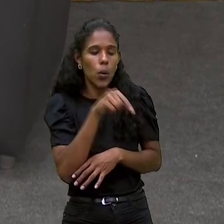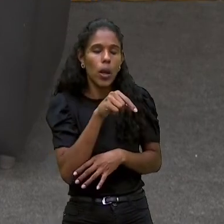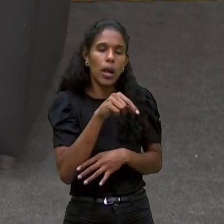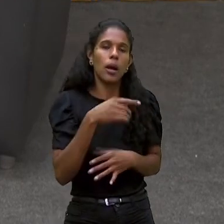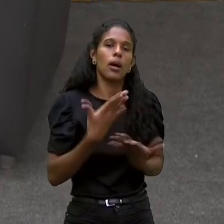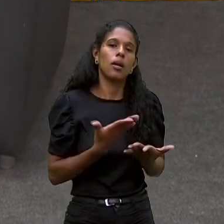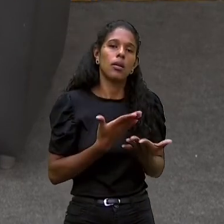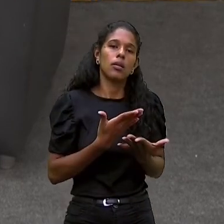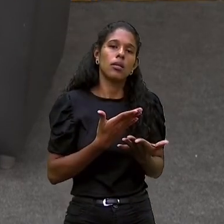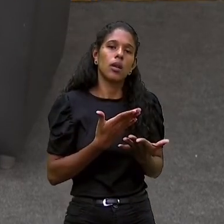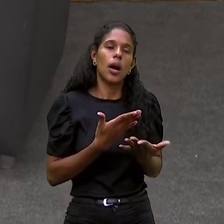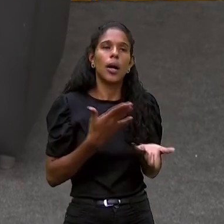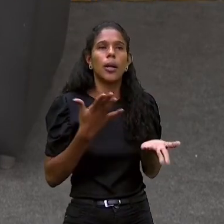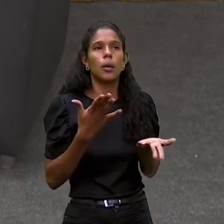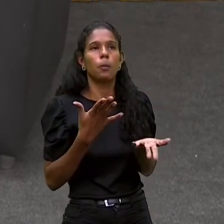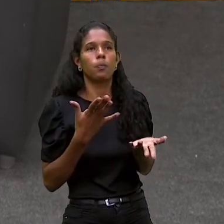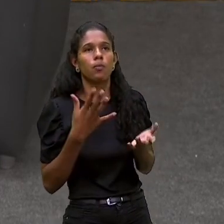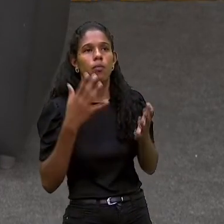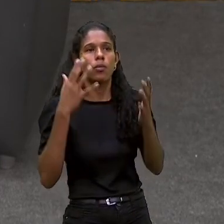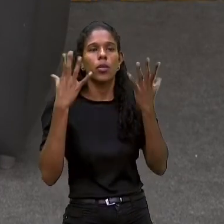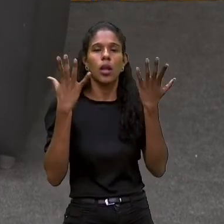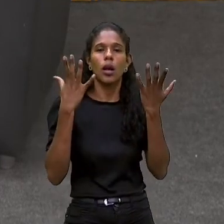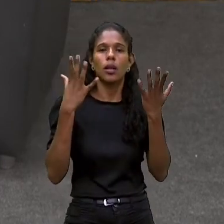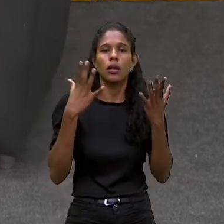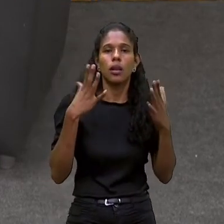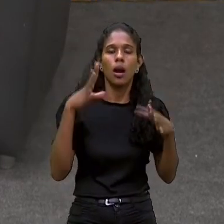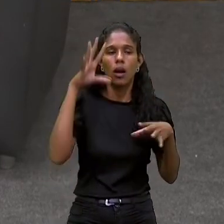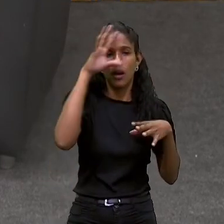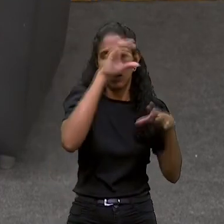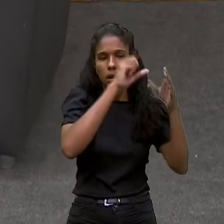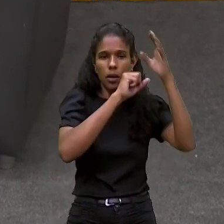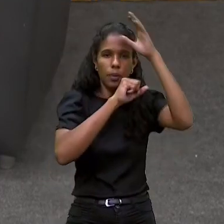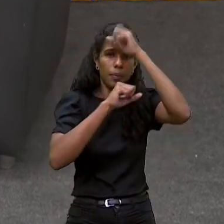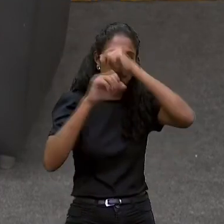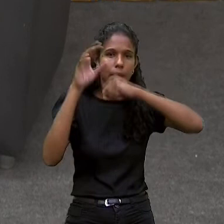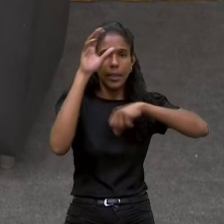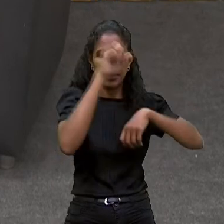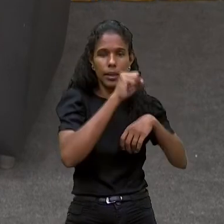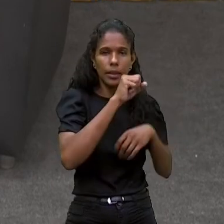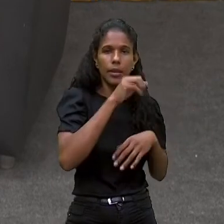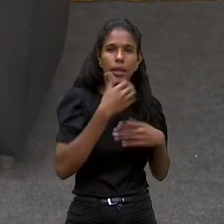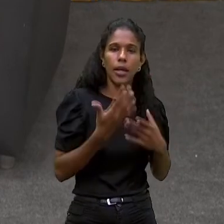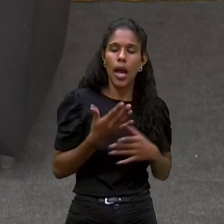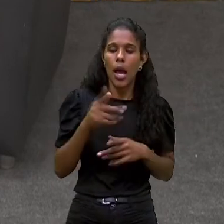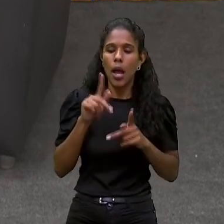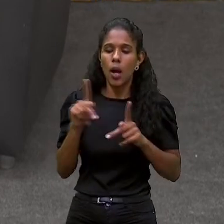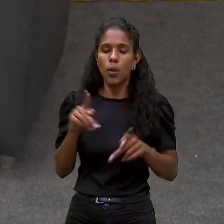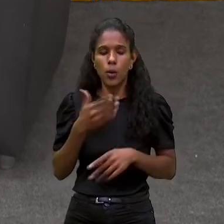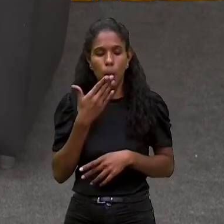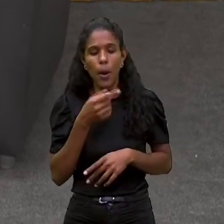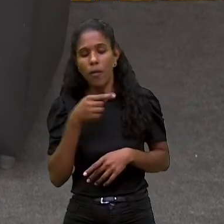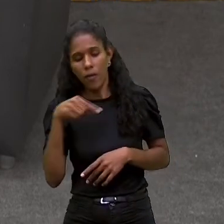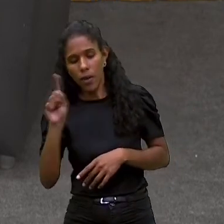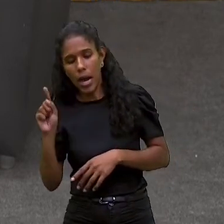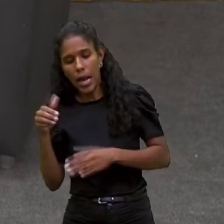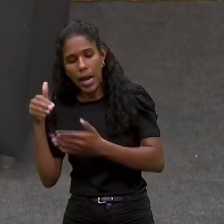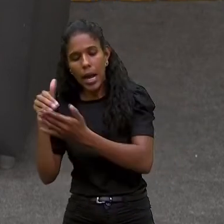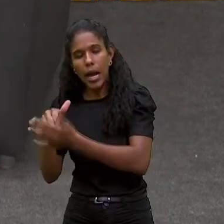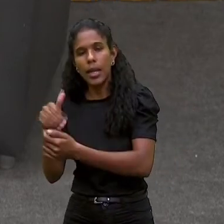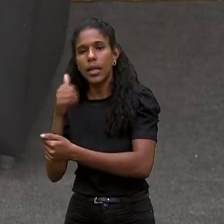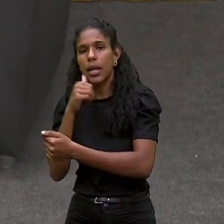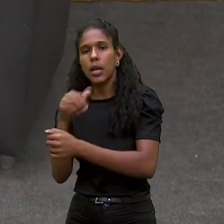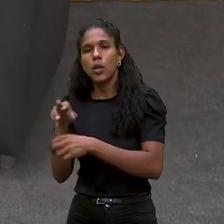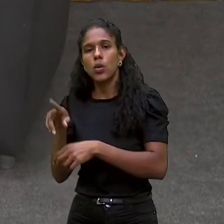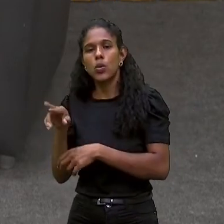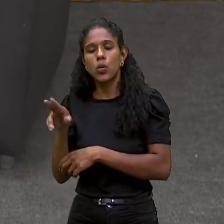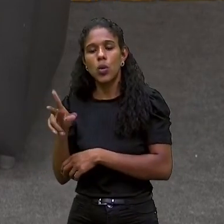E você tem que transmitir um recado para sua irmã que está lá na fila e você tem um recadinho, fez um papelzinho, e ela senta na última